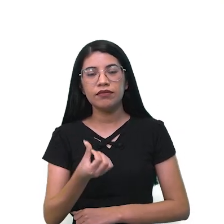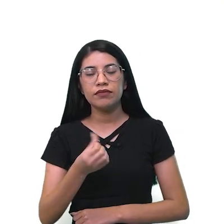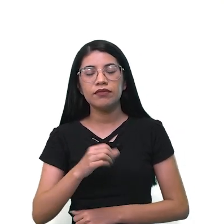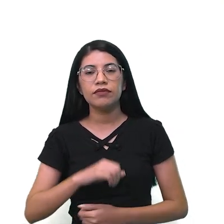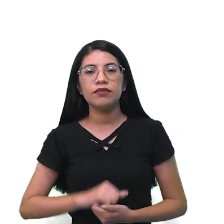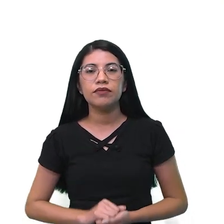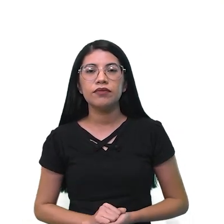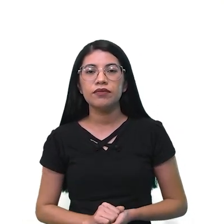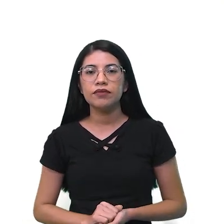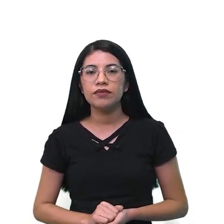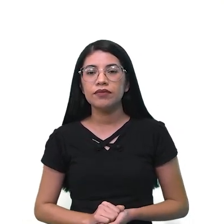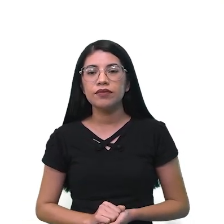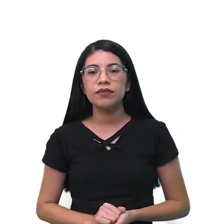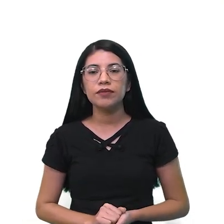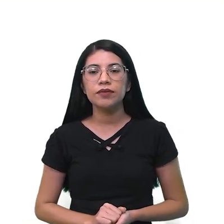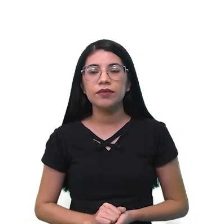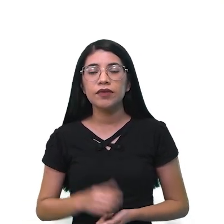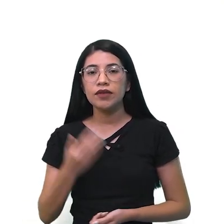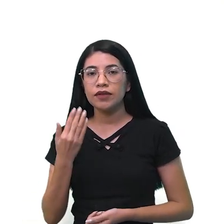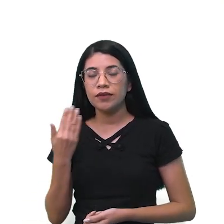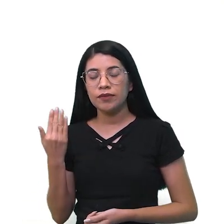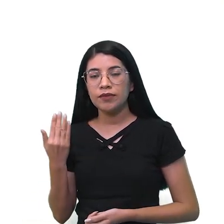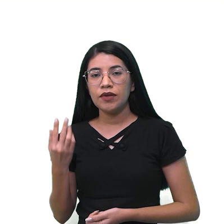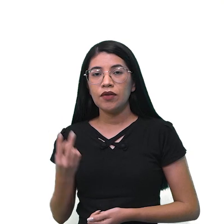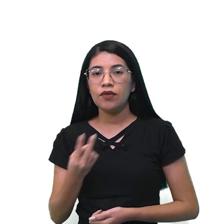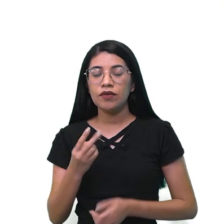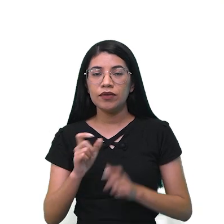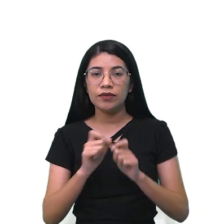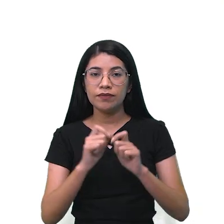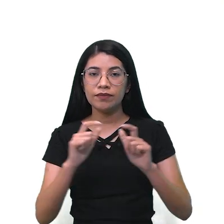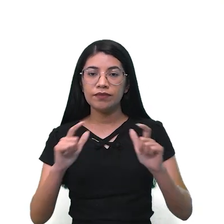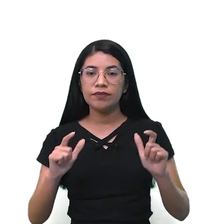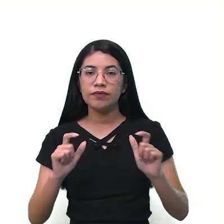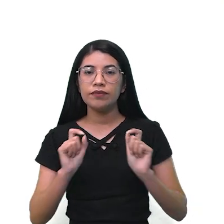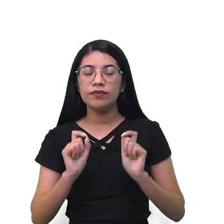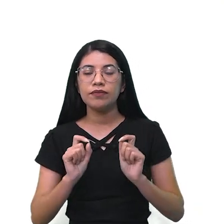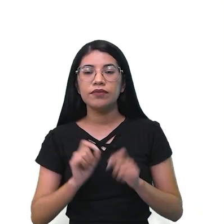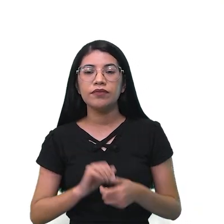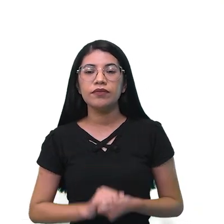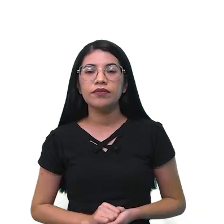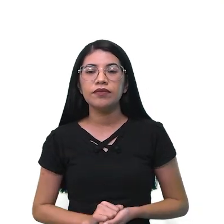aí está o valor da nossa expressão.